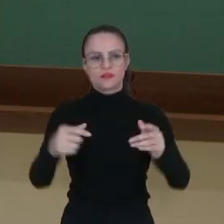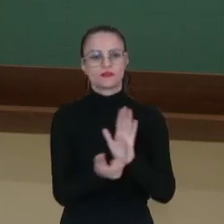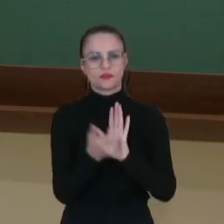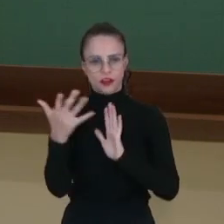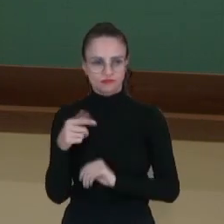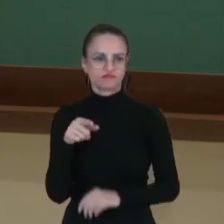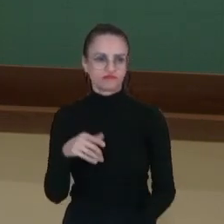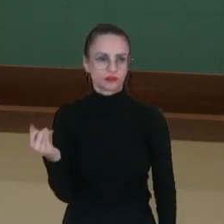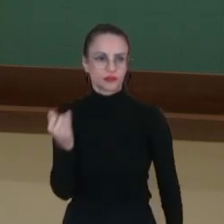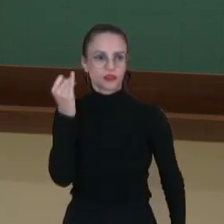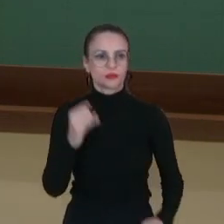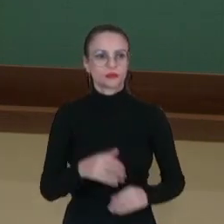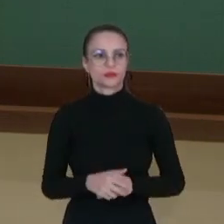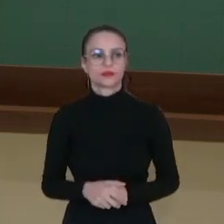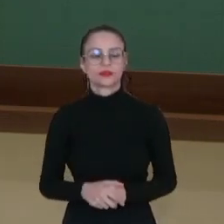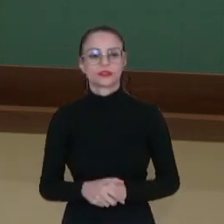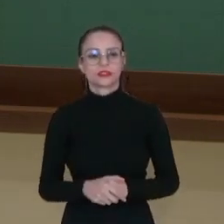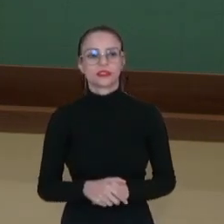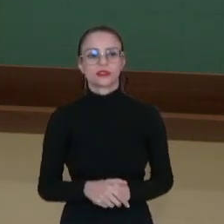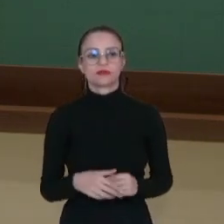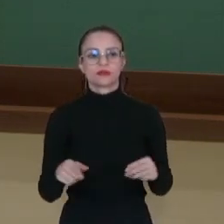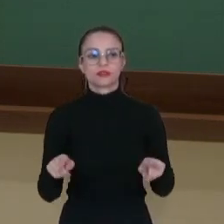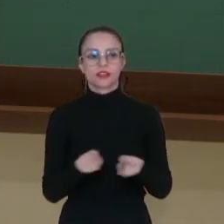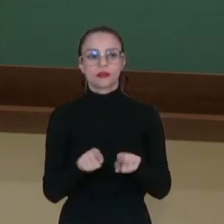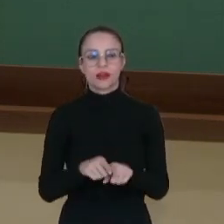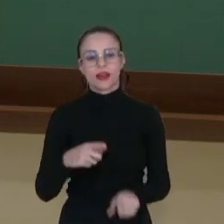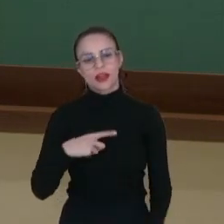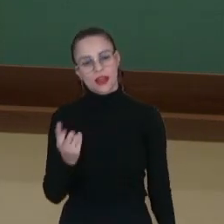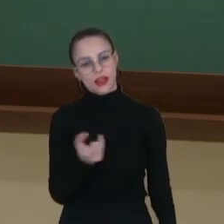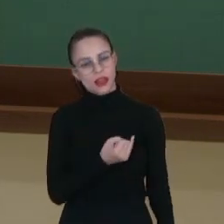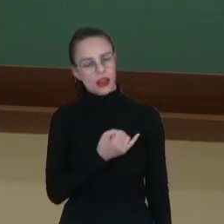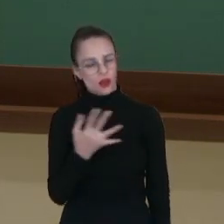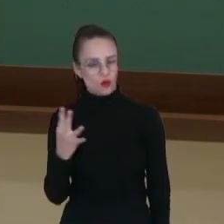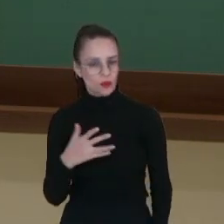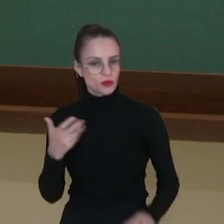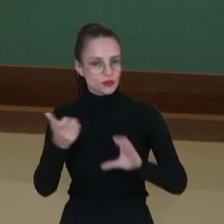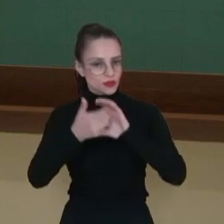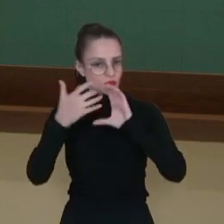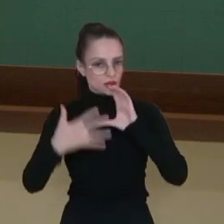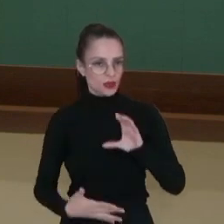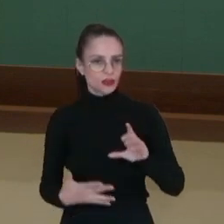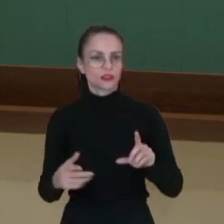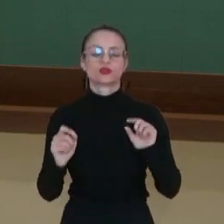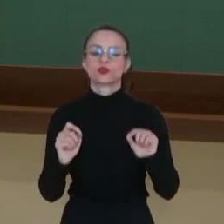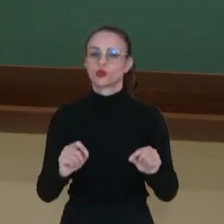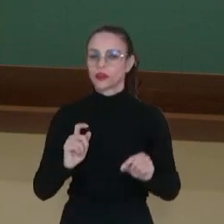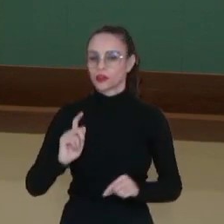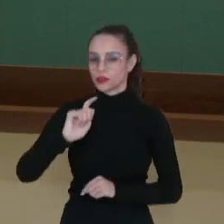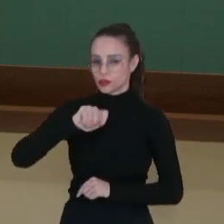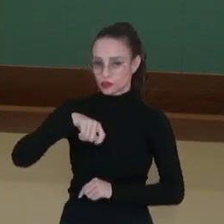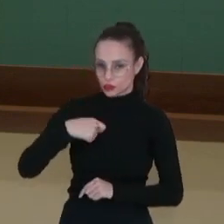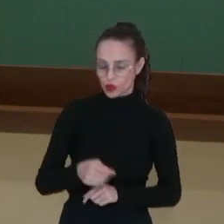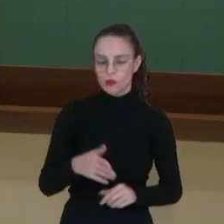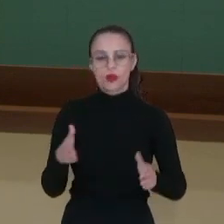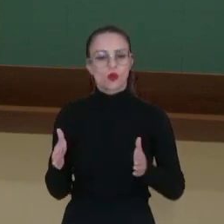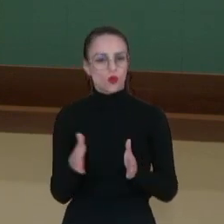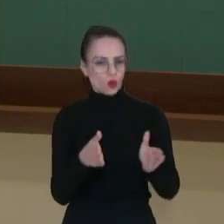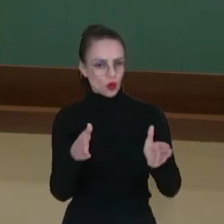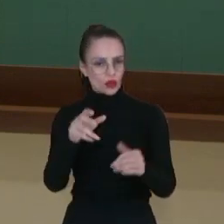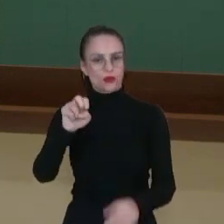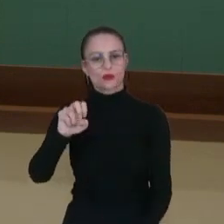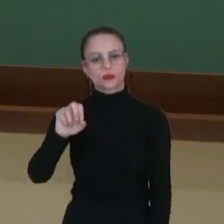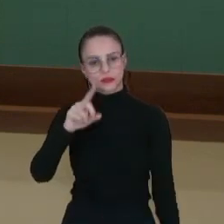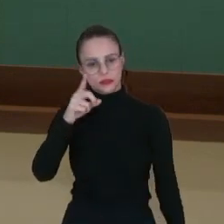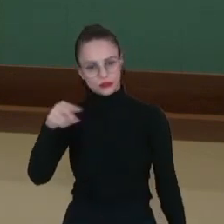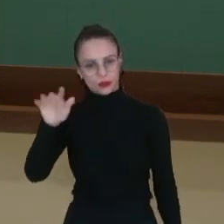sua importância. E aí nós temos algumas características a serem entendidas, né, tanto em relação ao Rio São Francisco como de